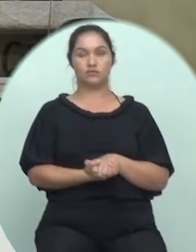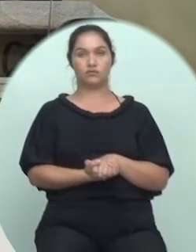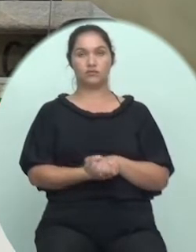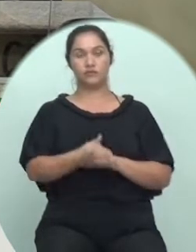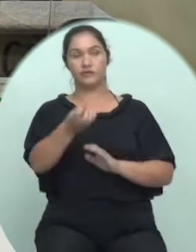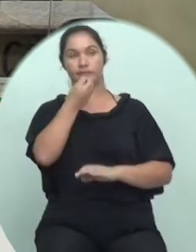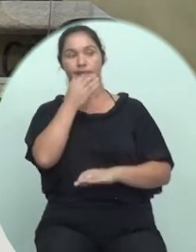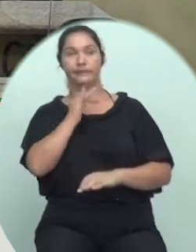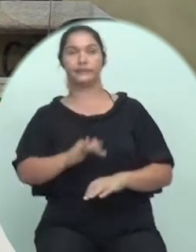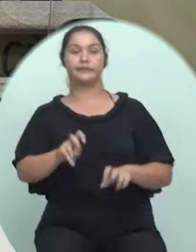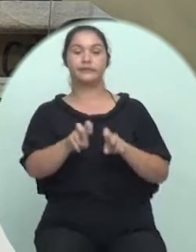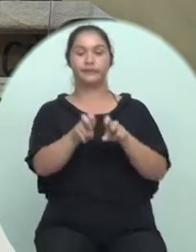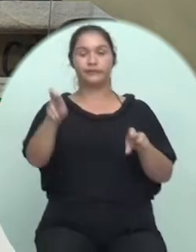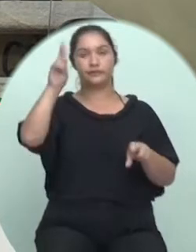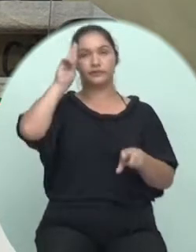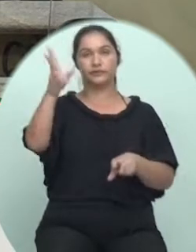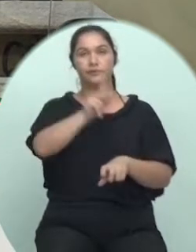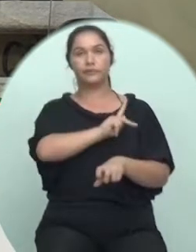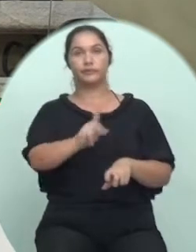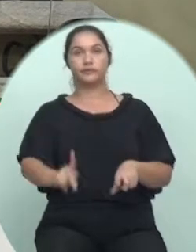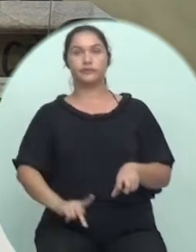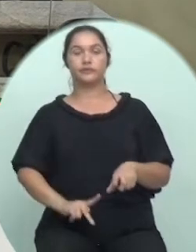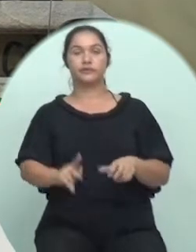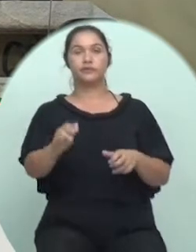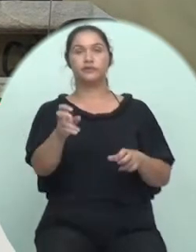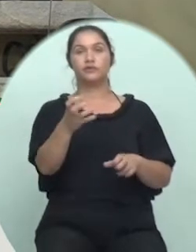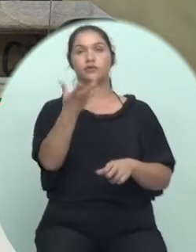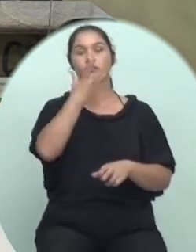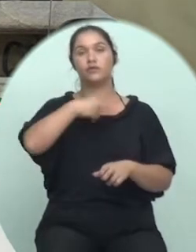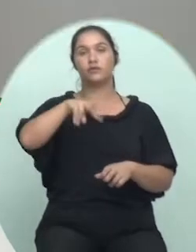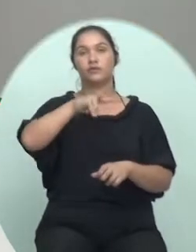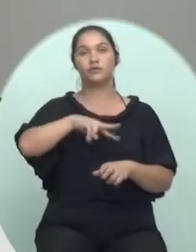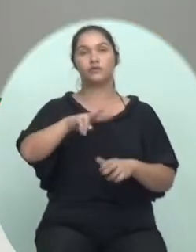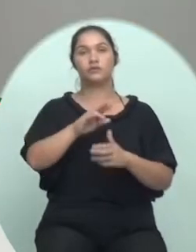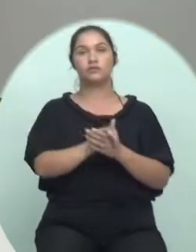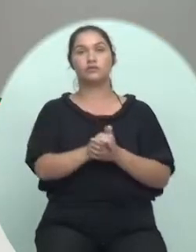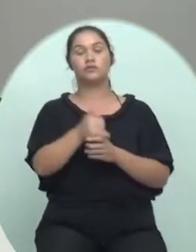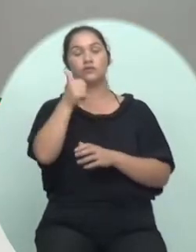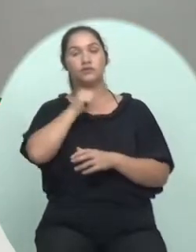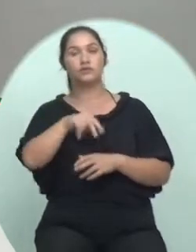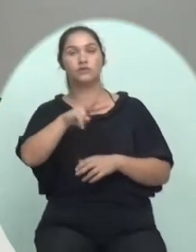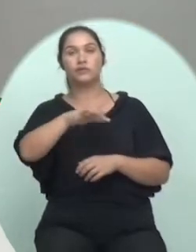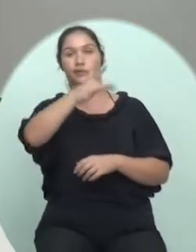Boa tarde, mesa. Boa tarde, senhor presidente, senhores vereadores, pessoas que nos